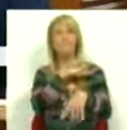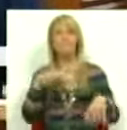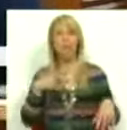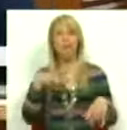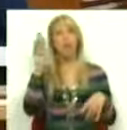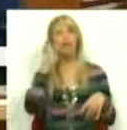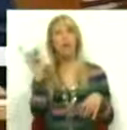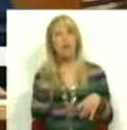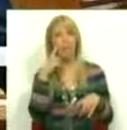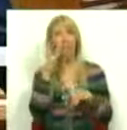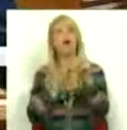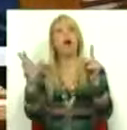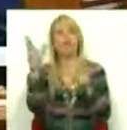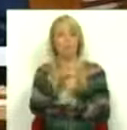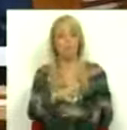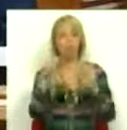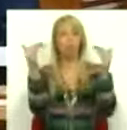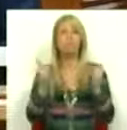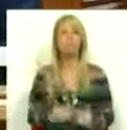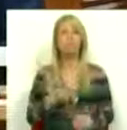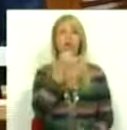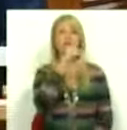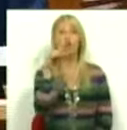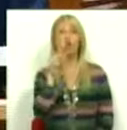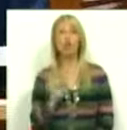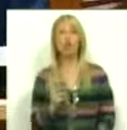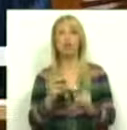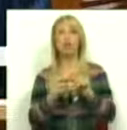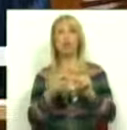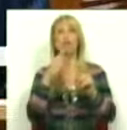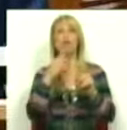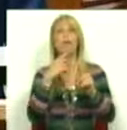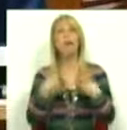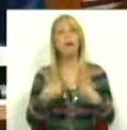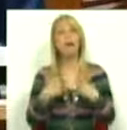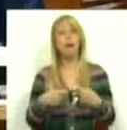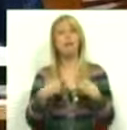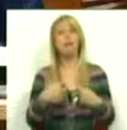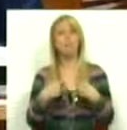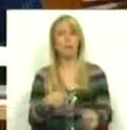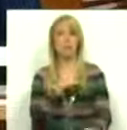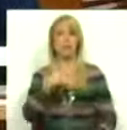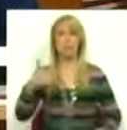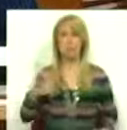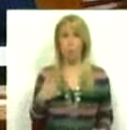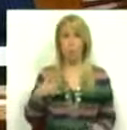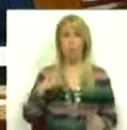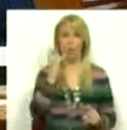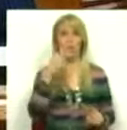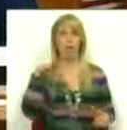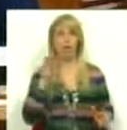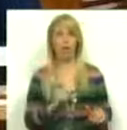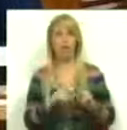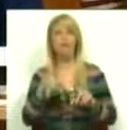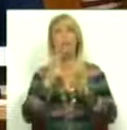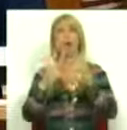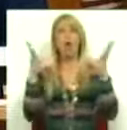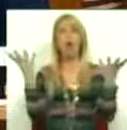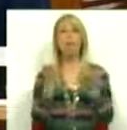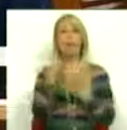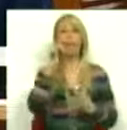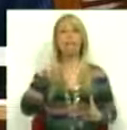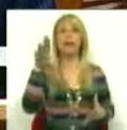moderadoras. Reduzir em 2/3 as deduções fiscais relativas a encargos com a saúde. Reduzir a despesa global do SNS com